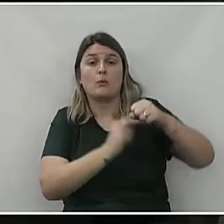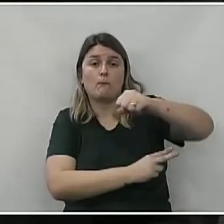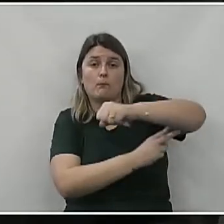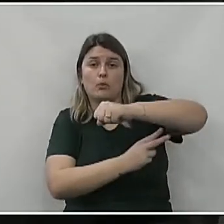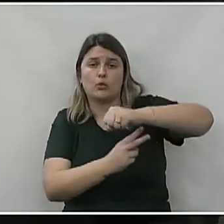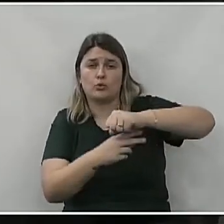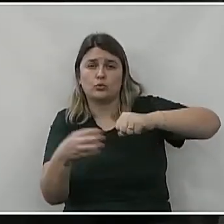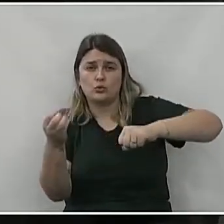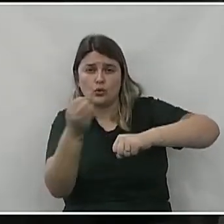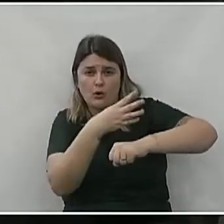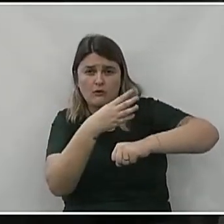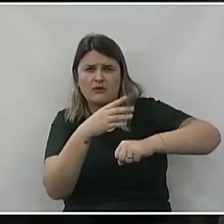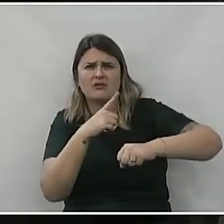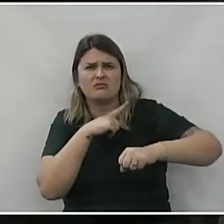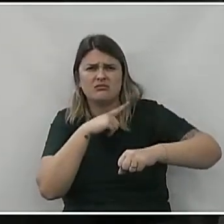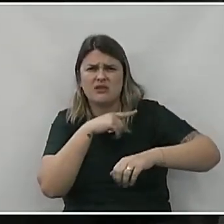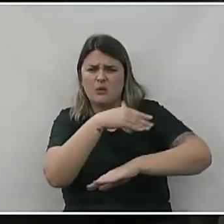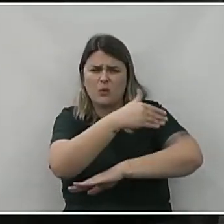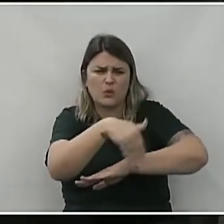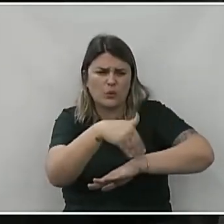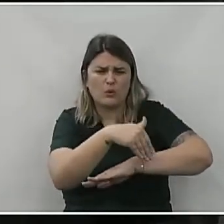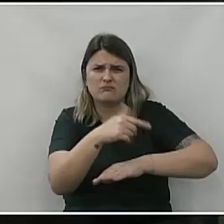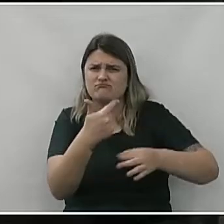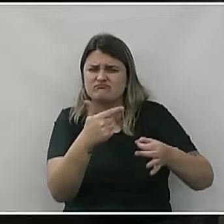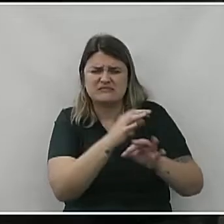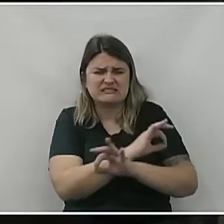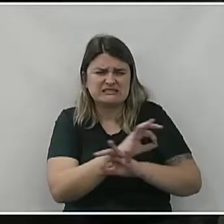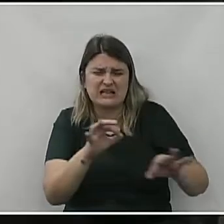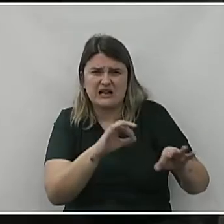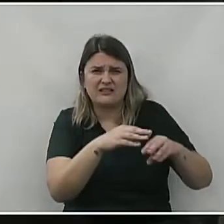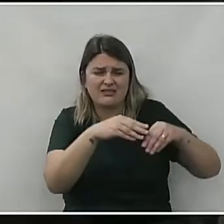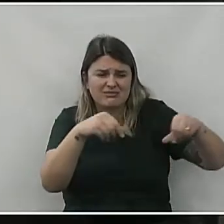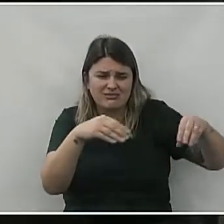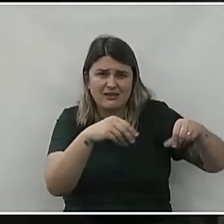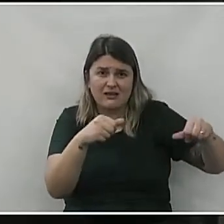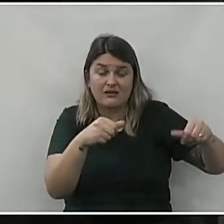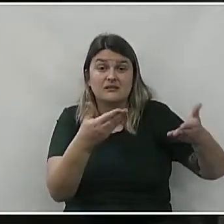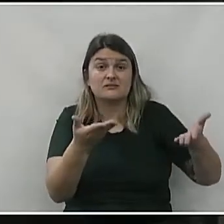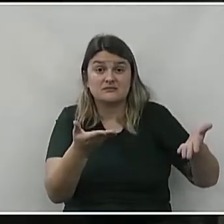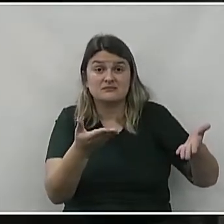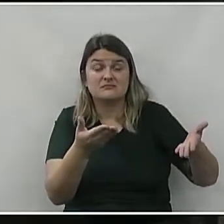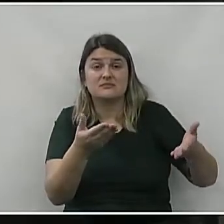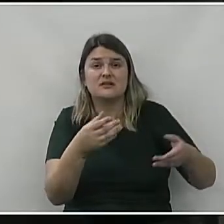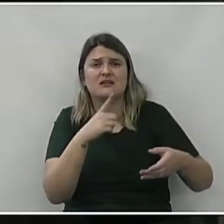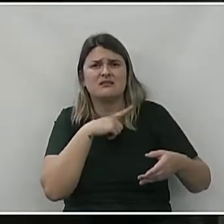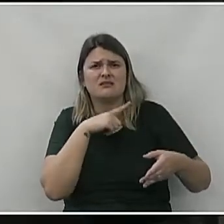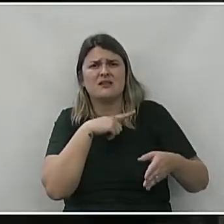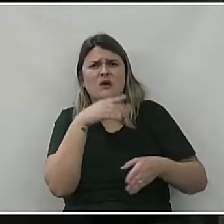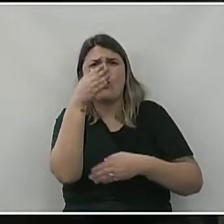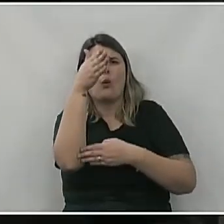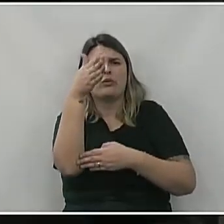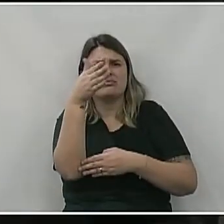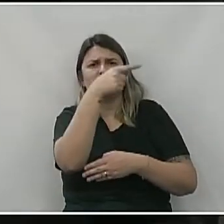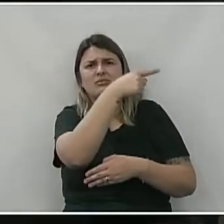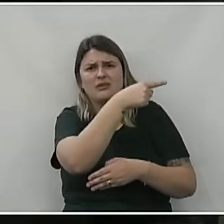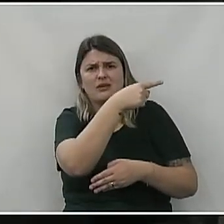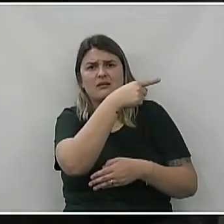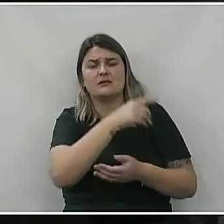umas ruas sem calçamento, estrada de chão, e tem até hotel lá